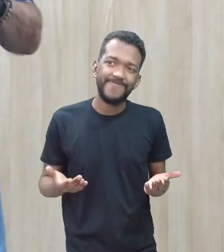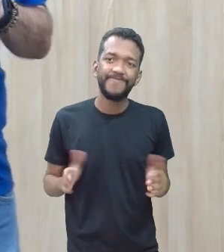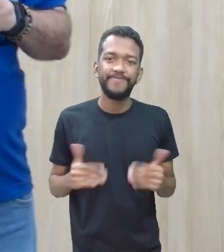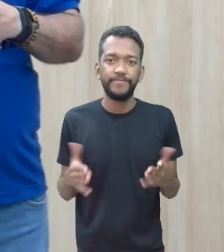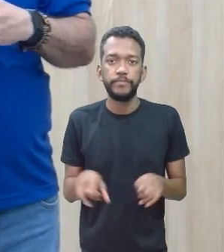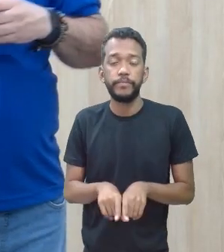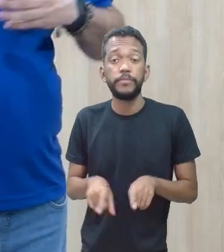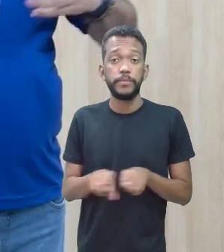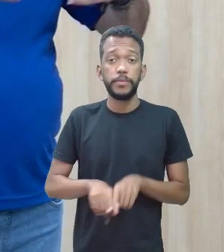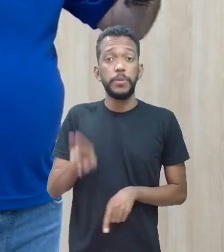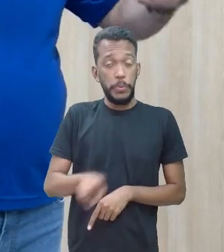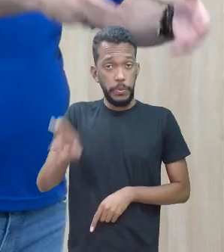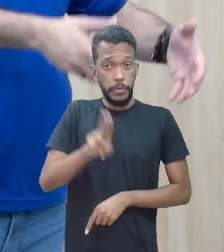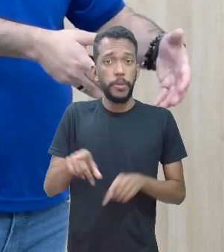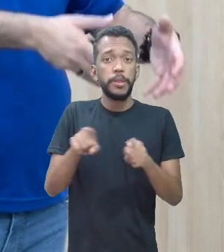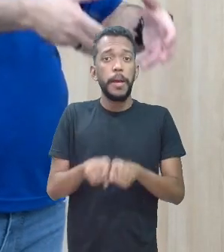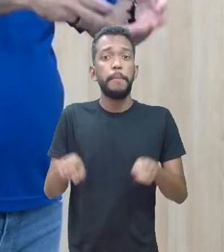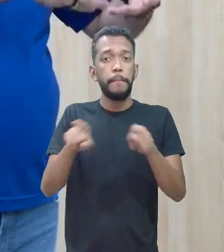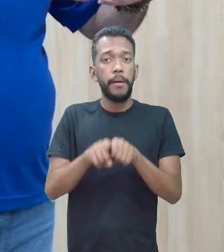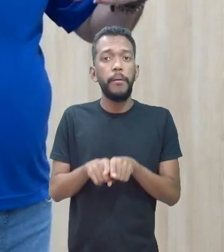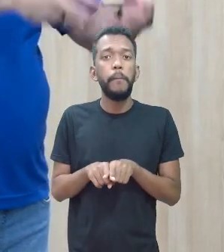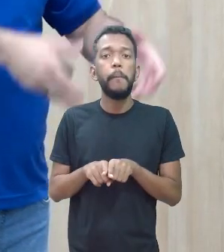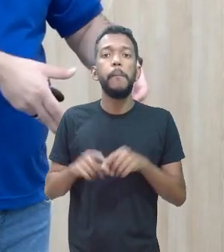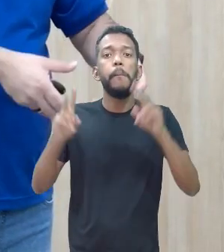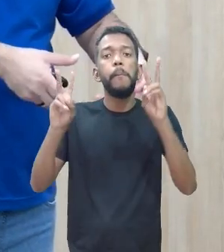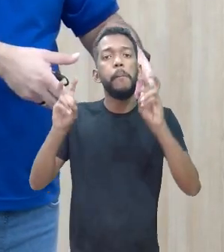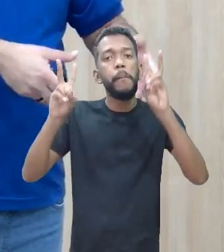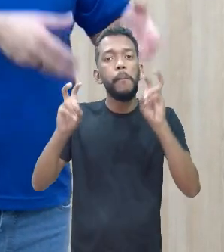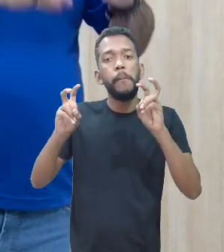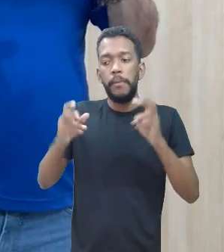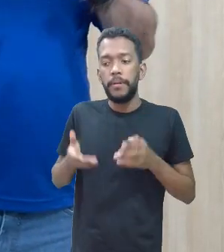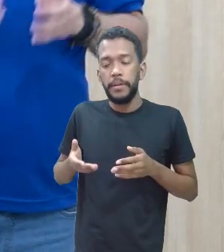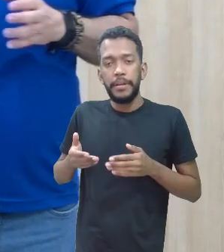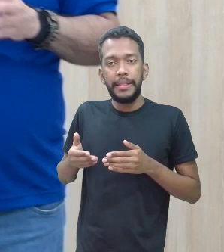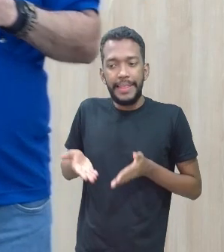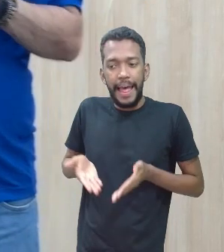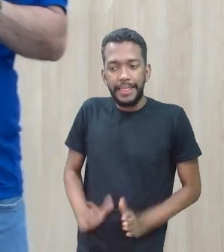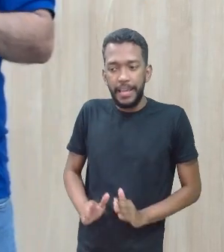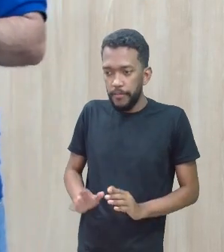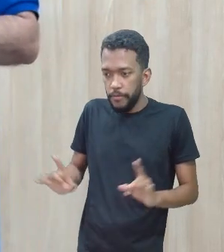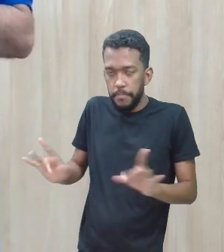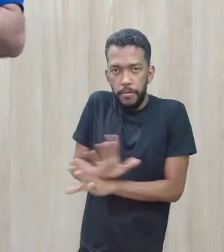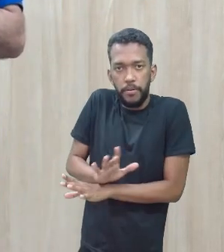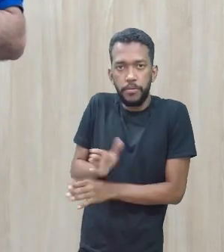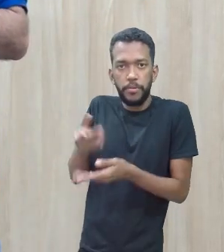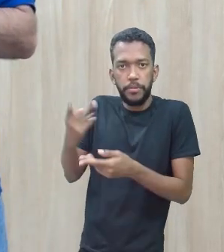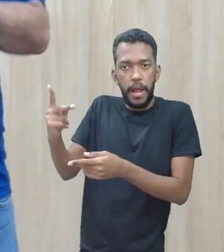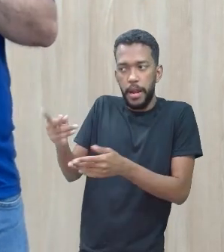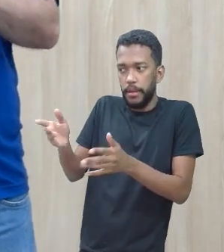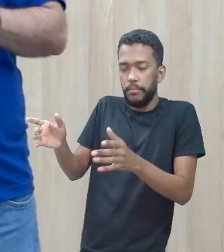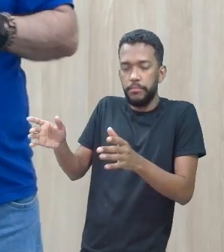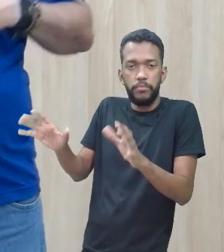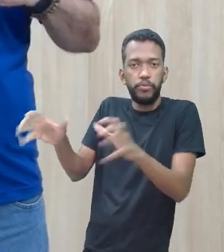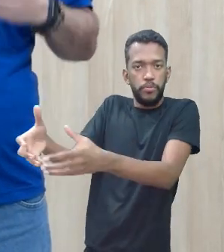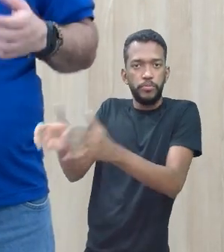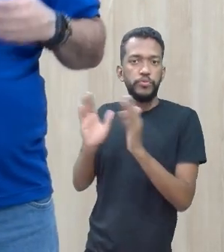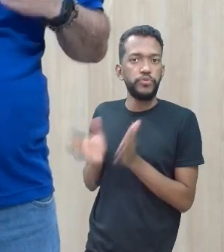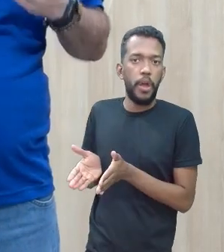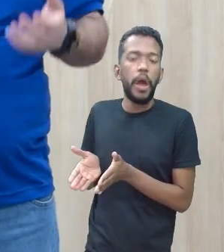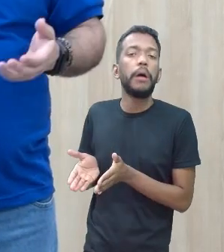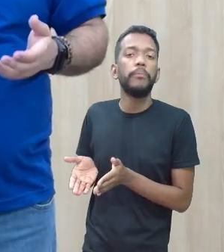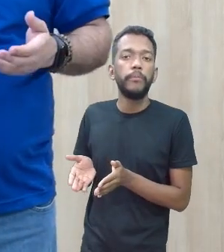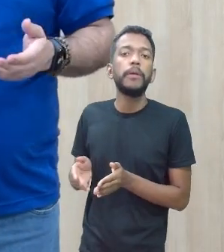do trabalho, não somente, né, de nativos, como a gente vai ver que com a questão da introdução dos